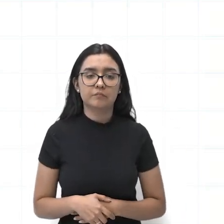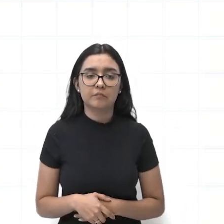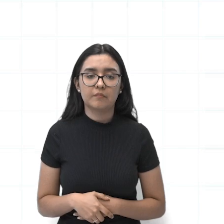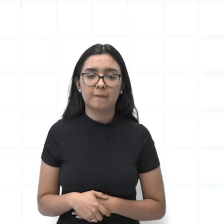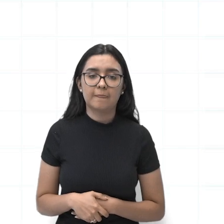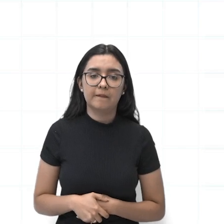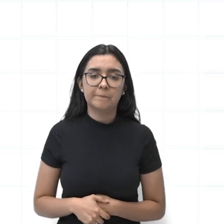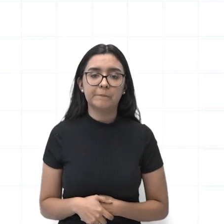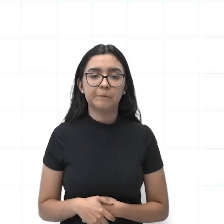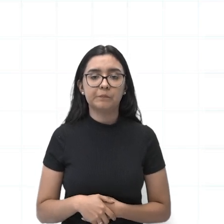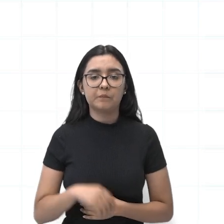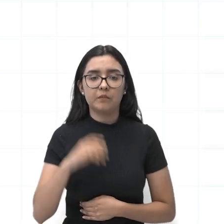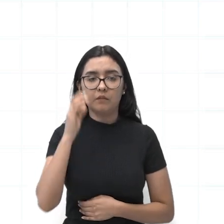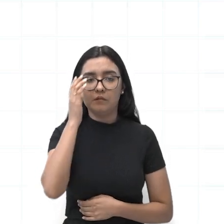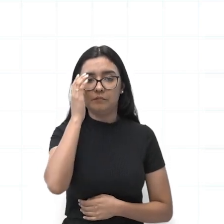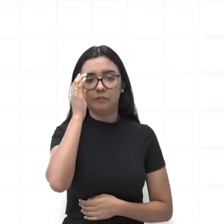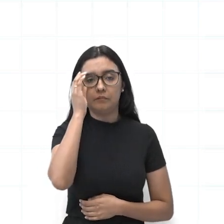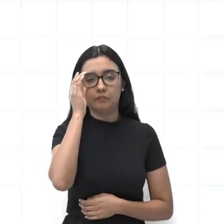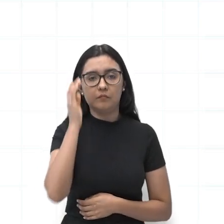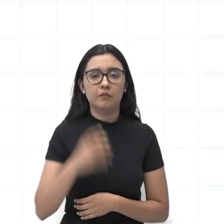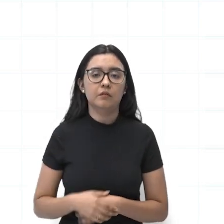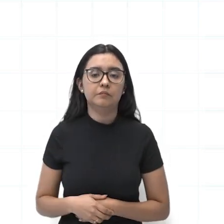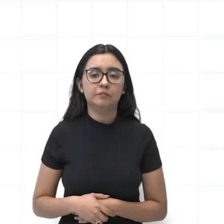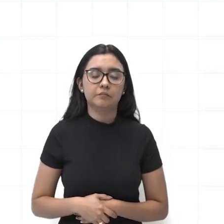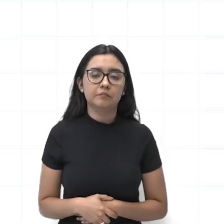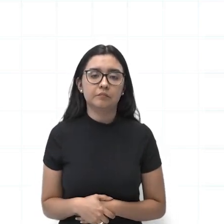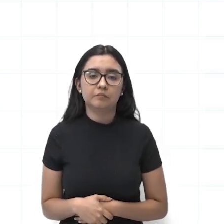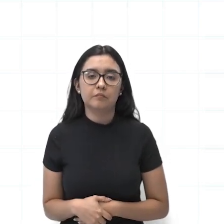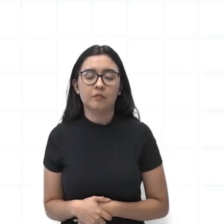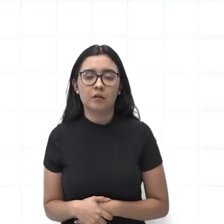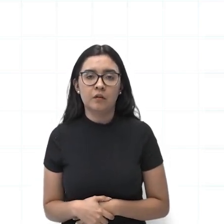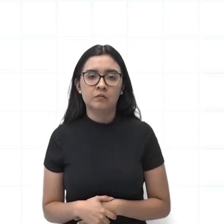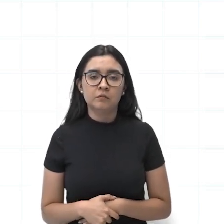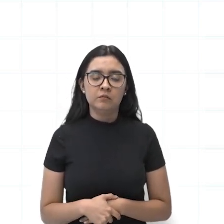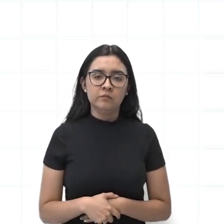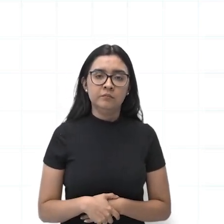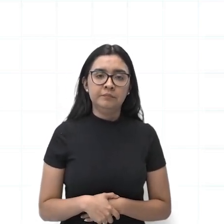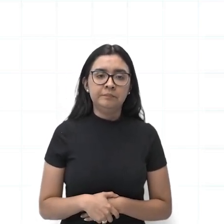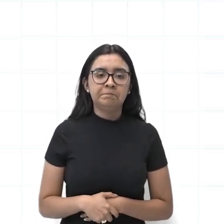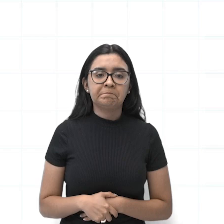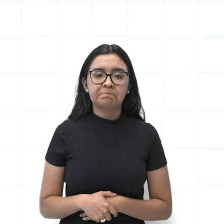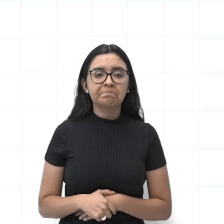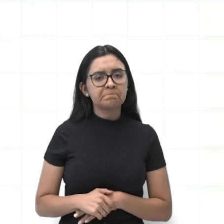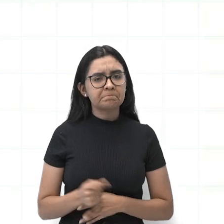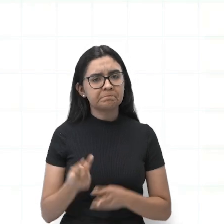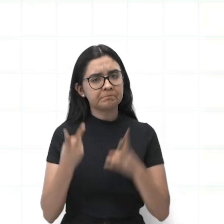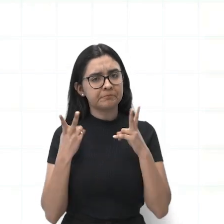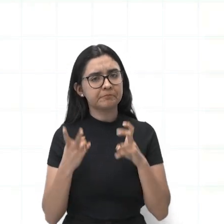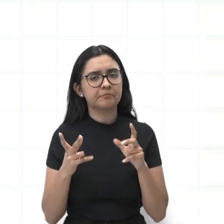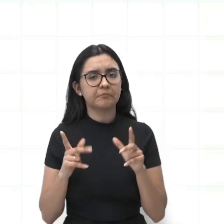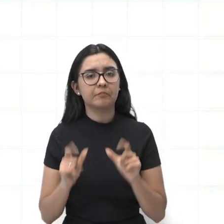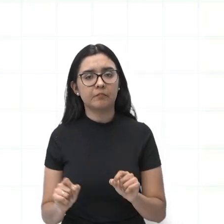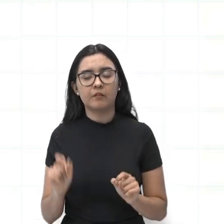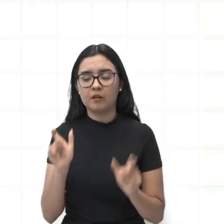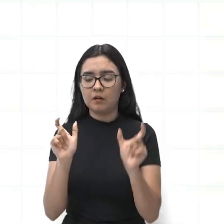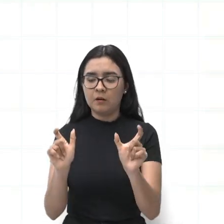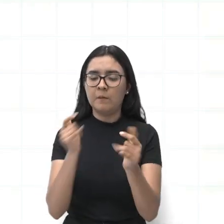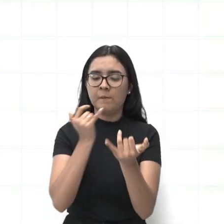many members does your family have? Quantos membros? Olha só, utilize as palavras cognatas